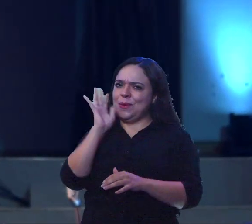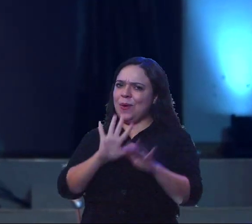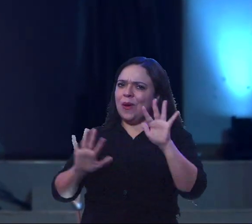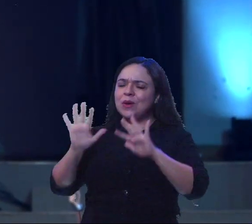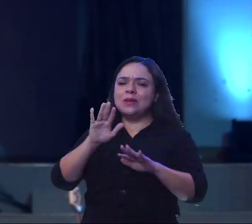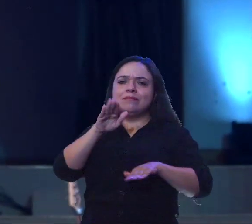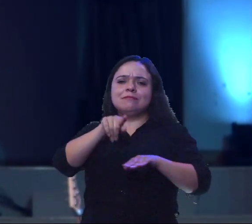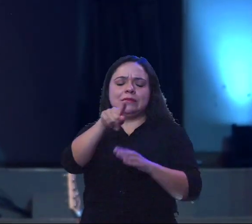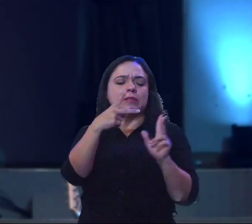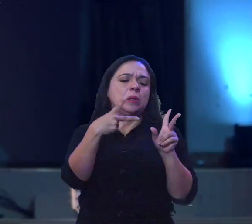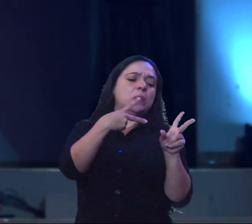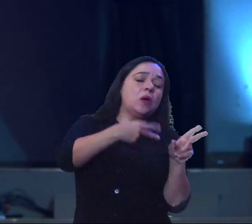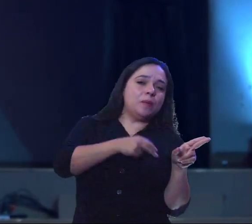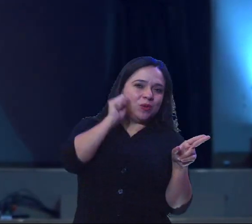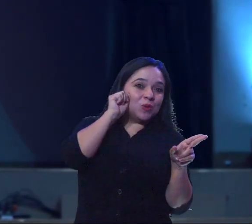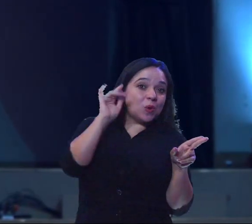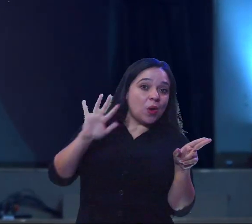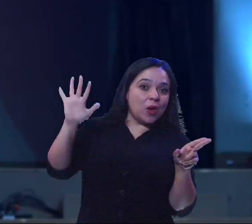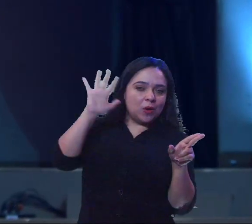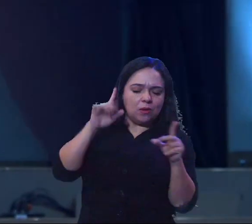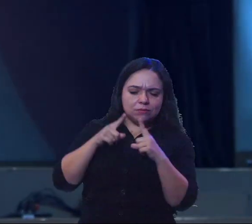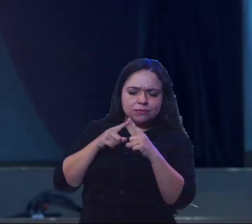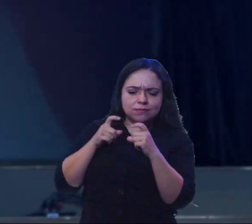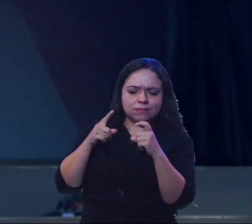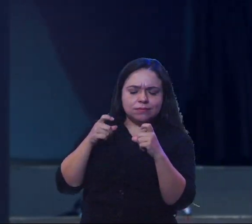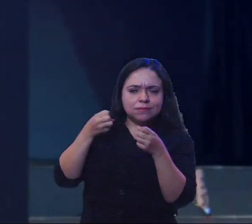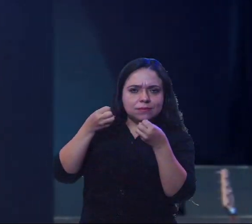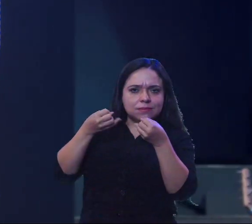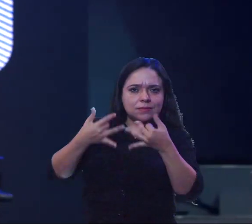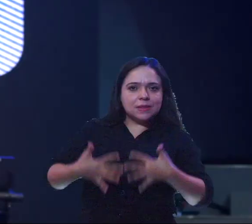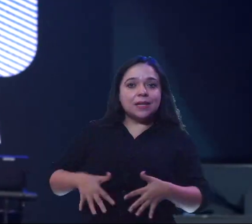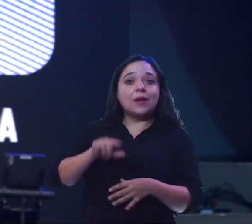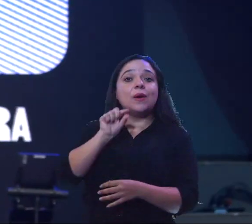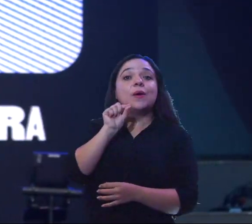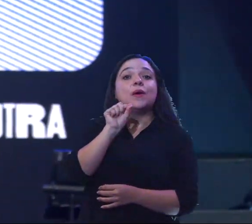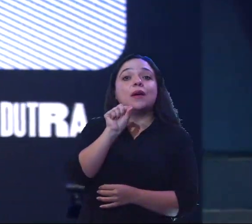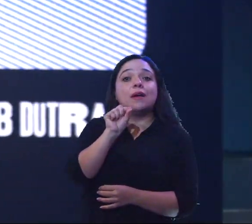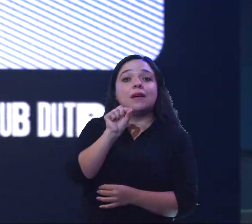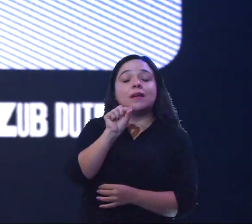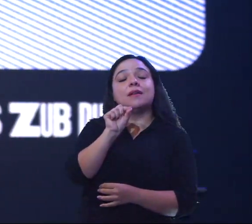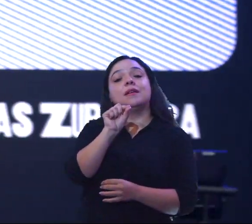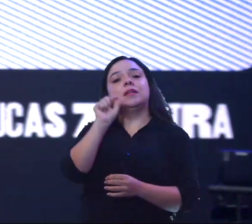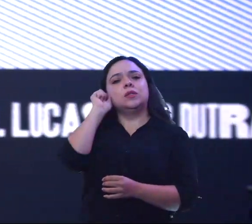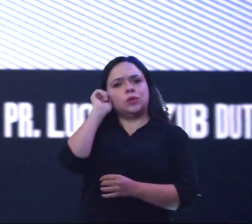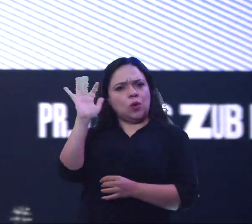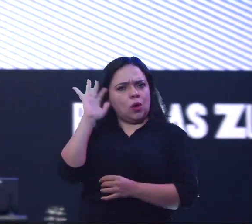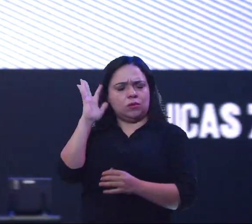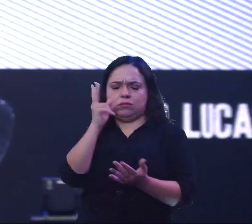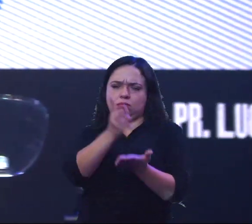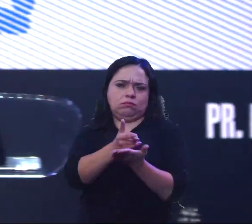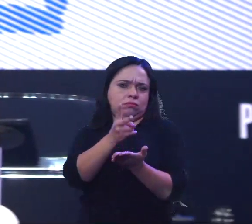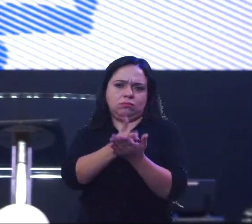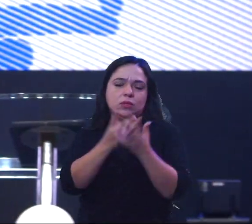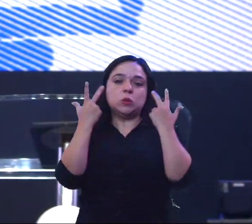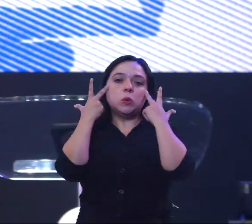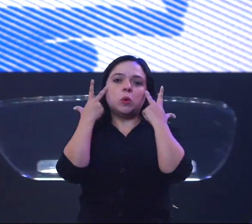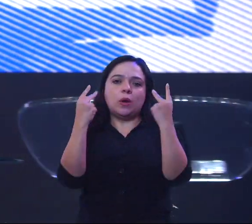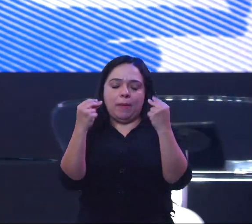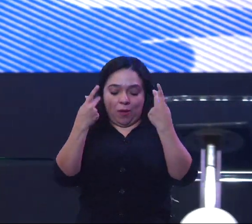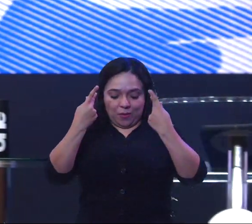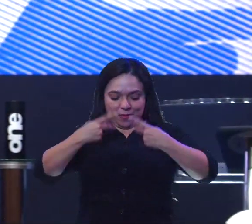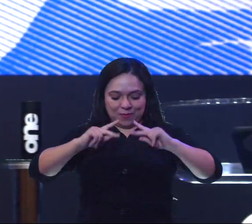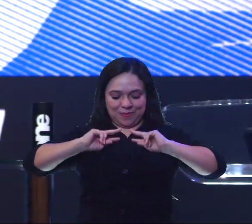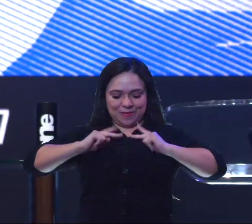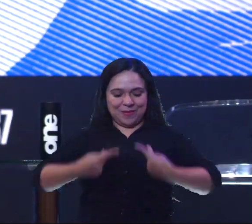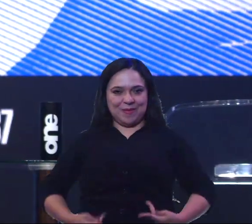malucos que a gente tem, Cientificamente falando, a gente já sabe que todo mundo sonha toda noite. Pelo menos quando você entra naquele